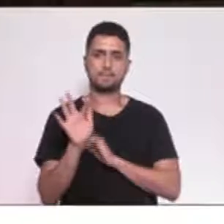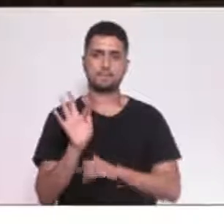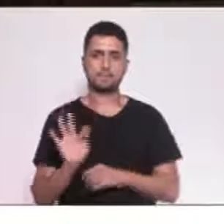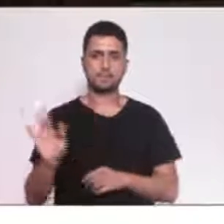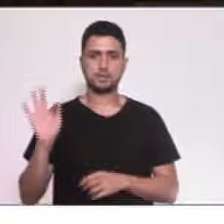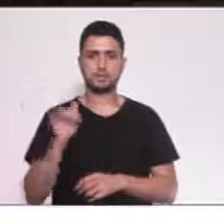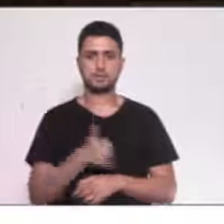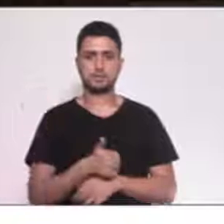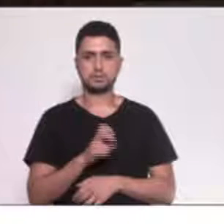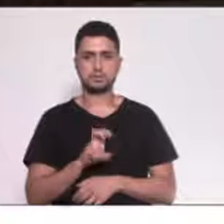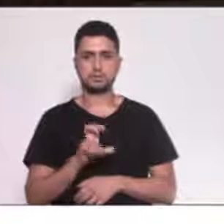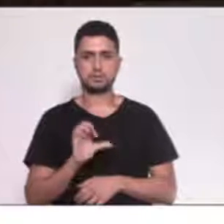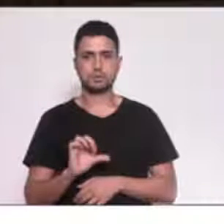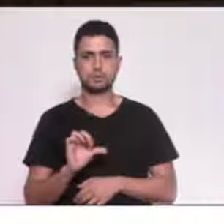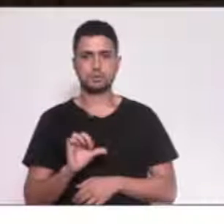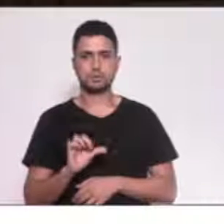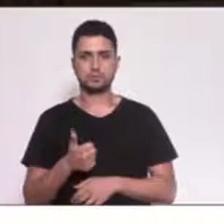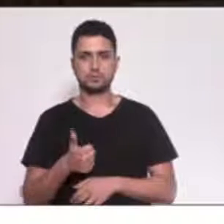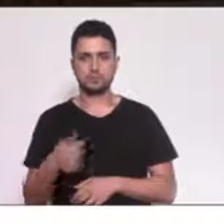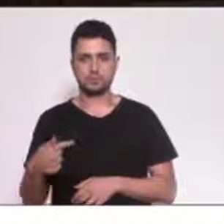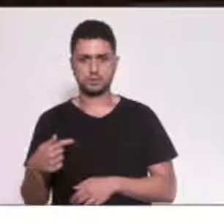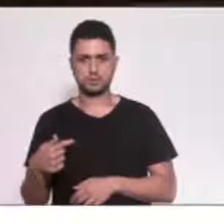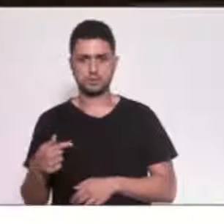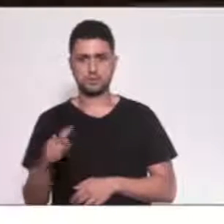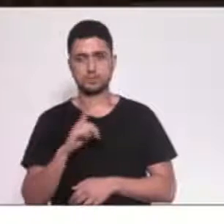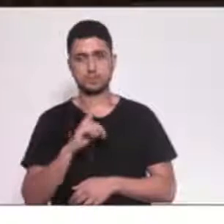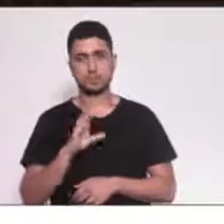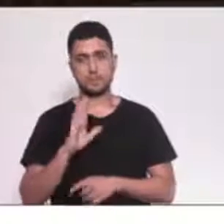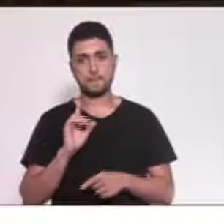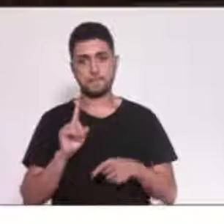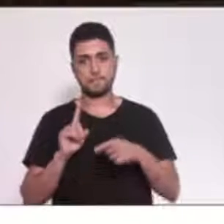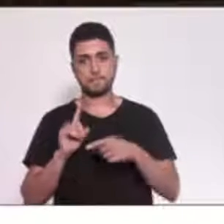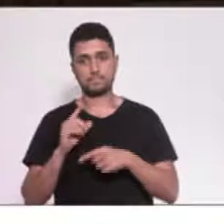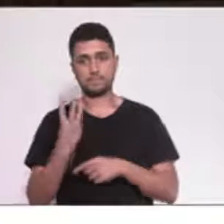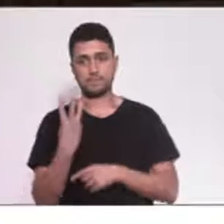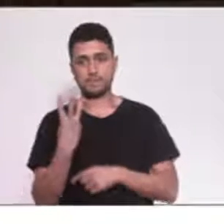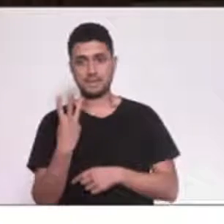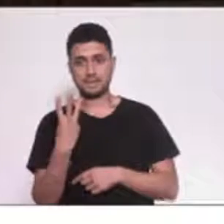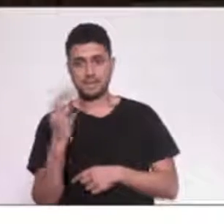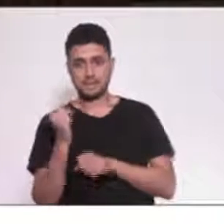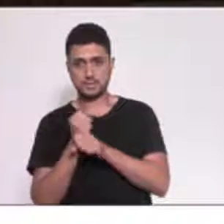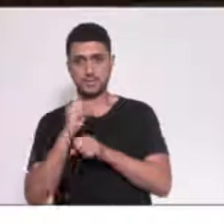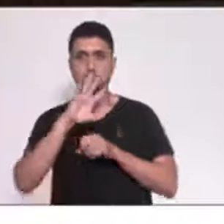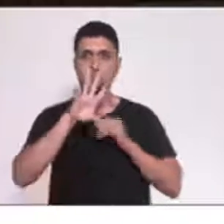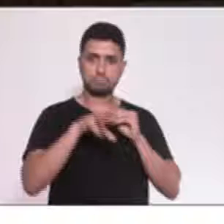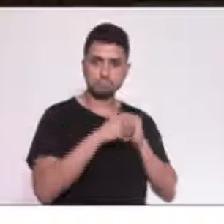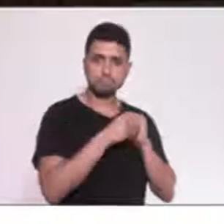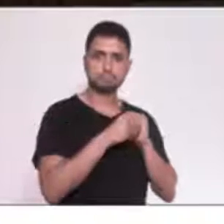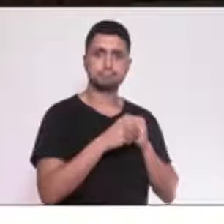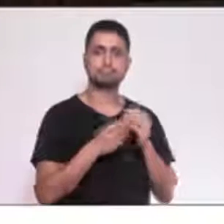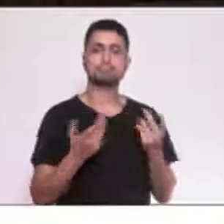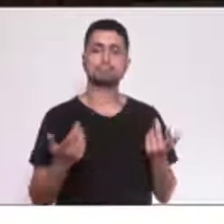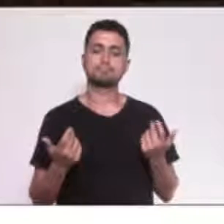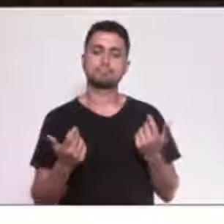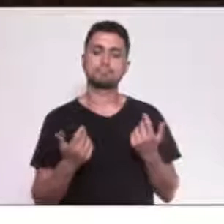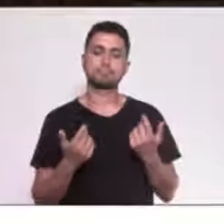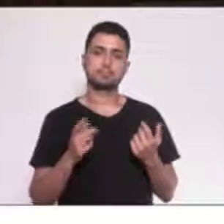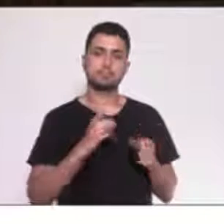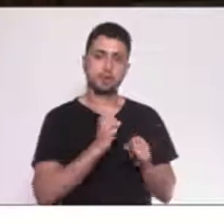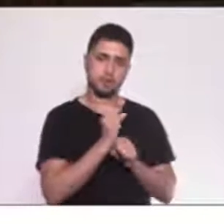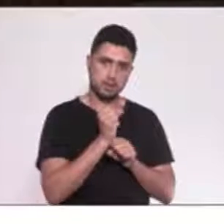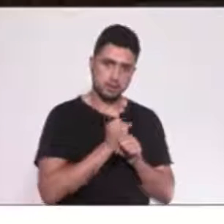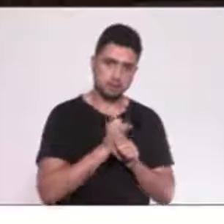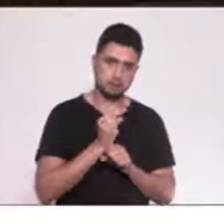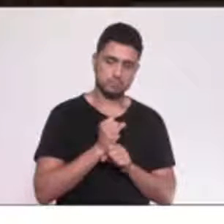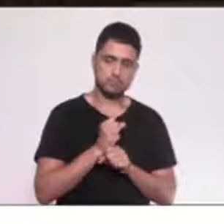Federal 159/2017, por mais outros 3 anos. Portanto, deputado Carlos Mink, o regime de recuperação